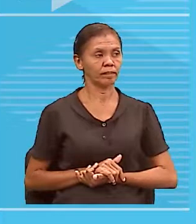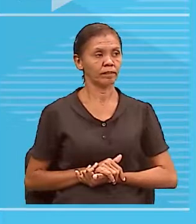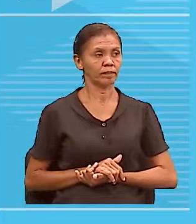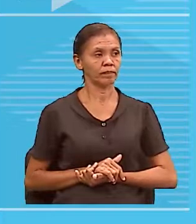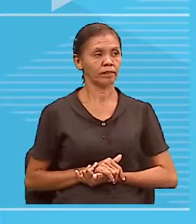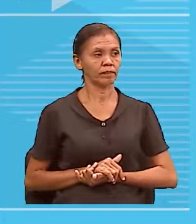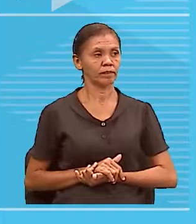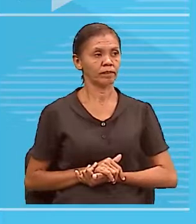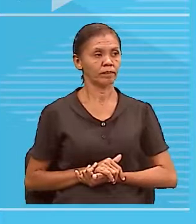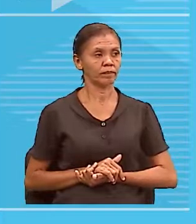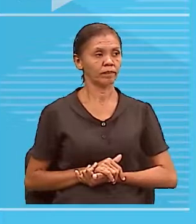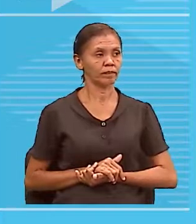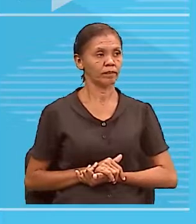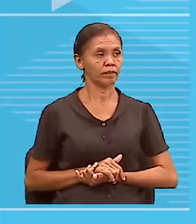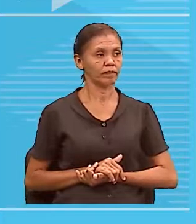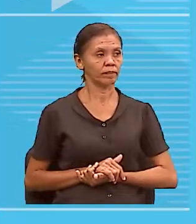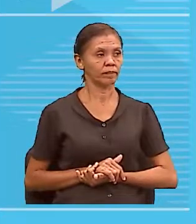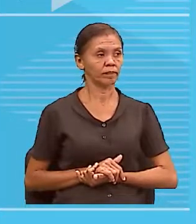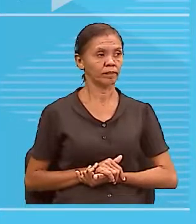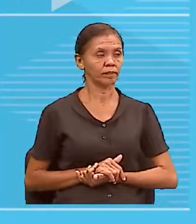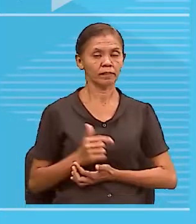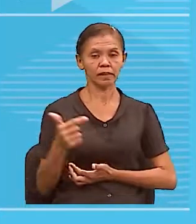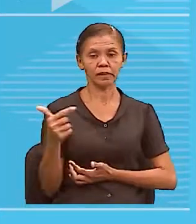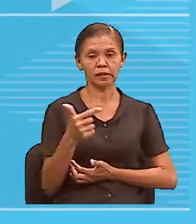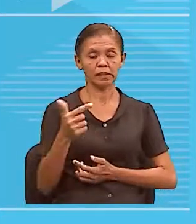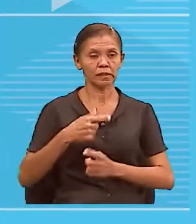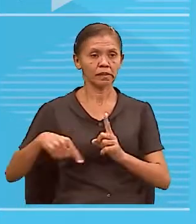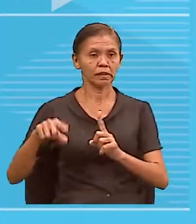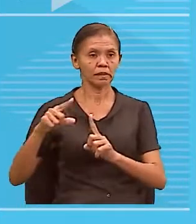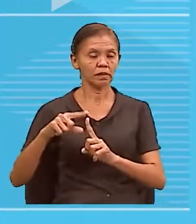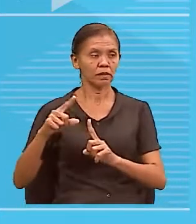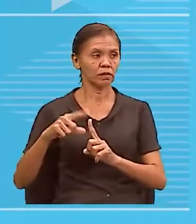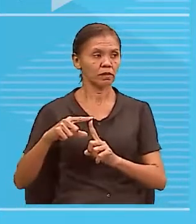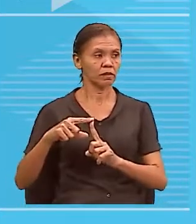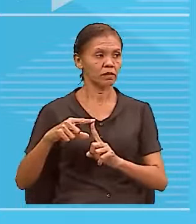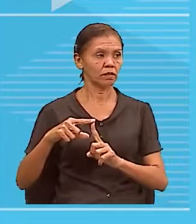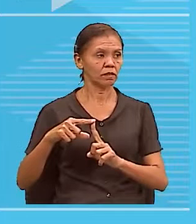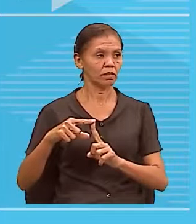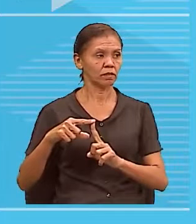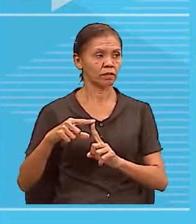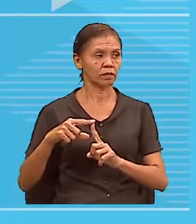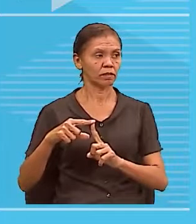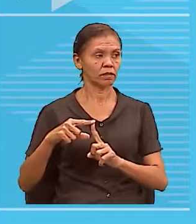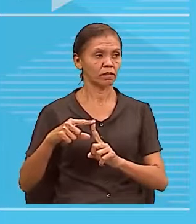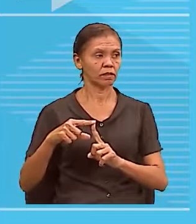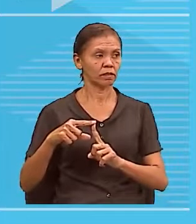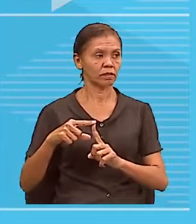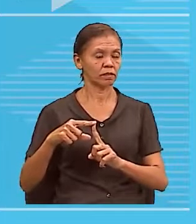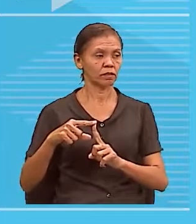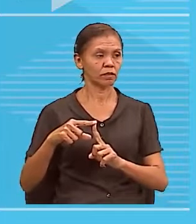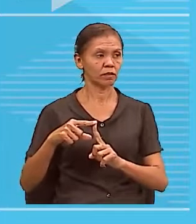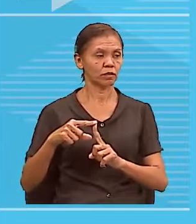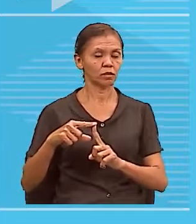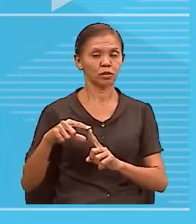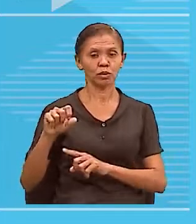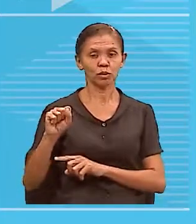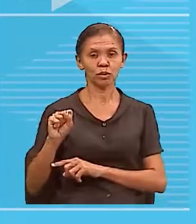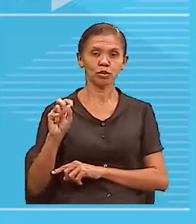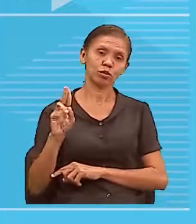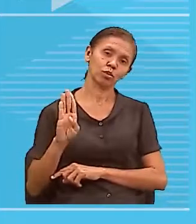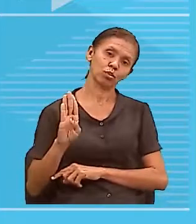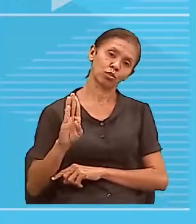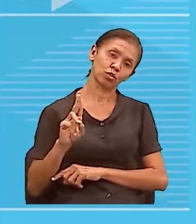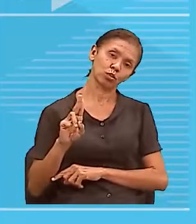é a segunda forma que não deriva do subjuntivo é a forma do